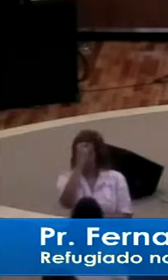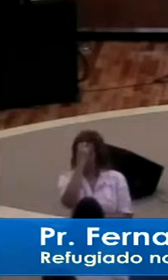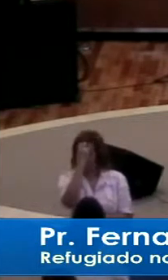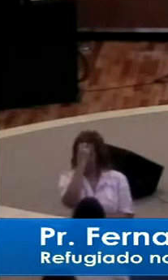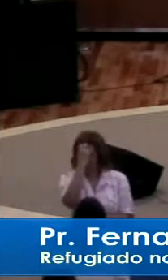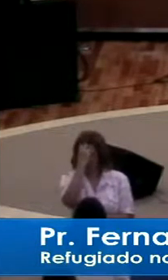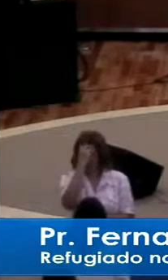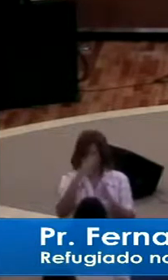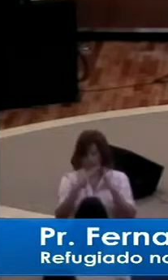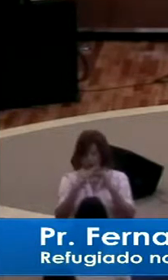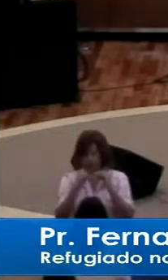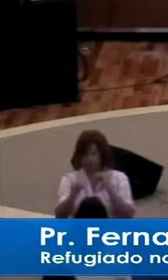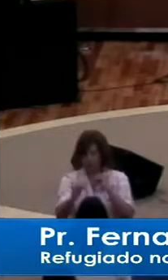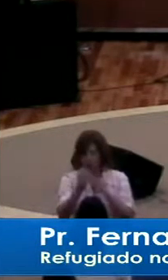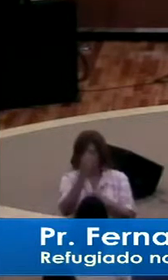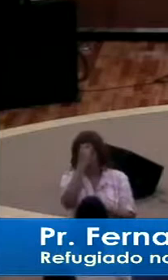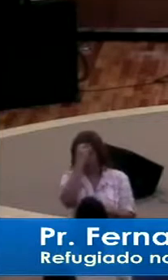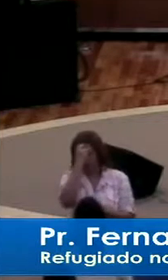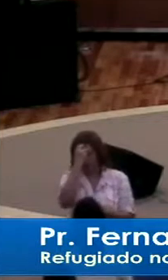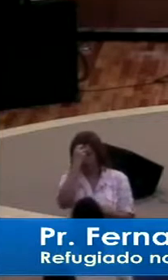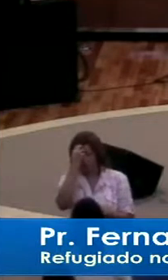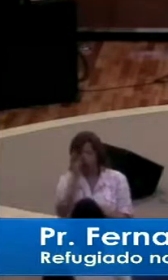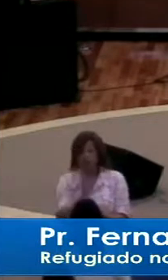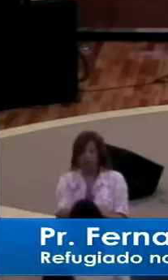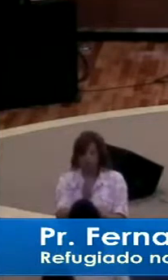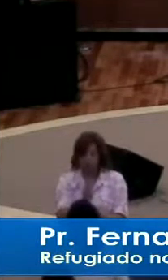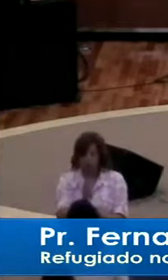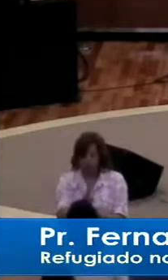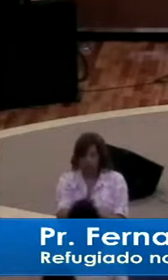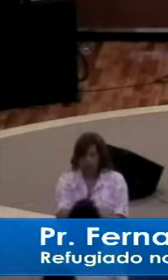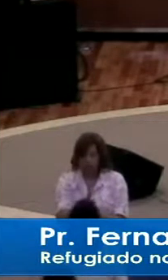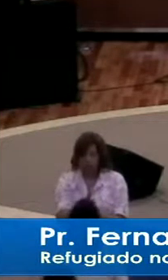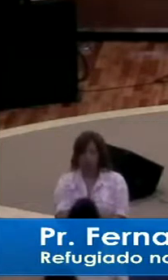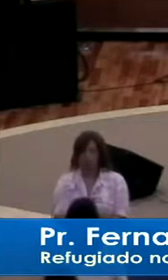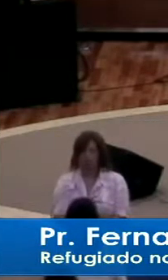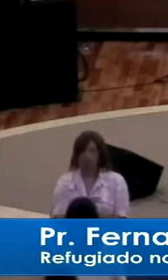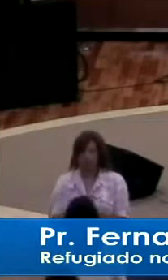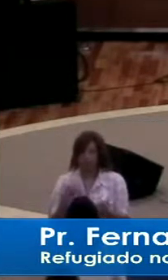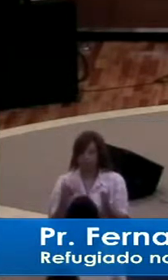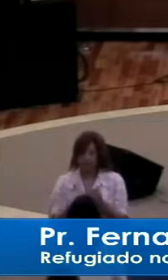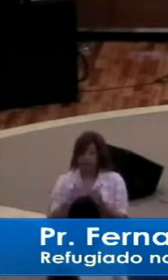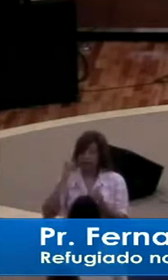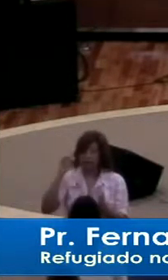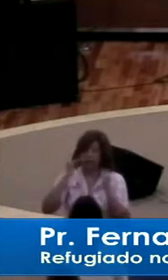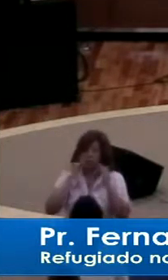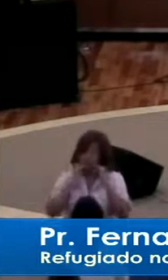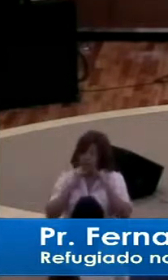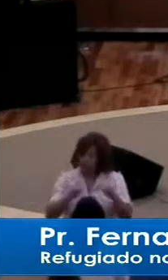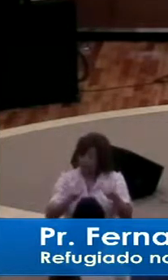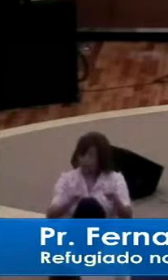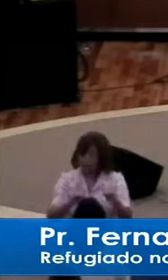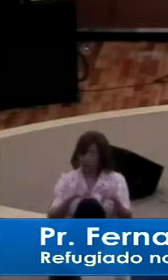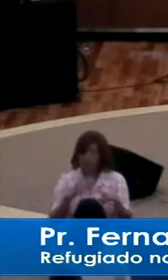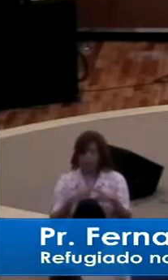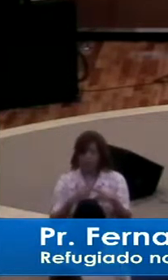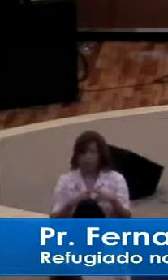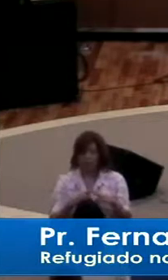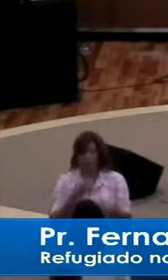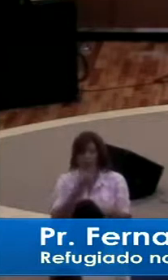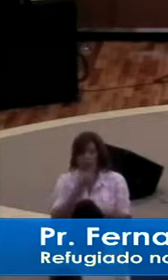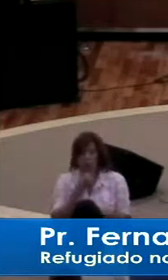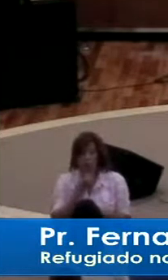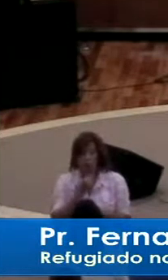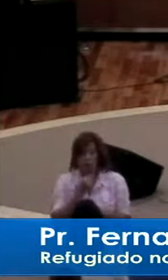Egito e permanece lá até que eu te avise, porque Herodes há de procurar o menino para o